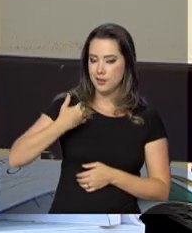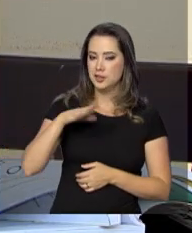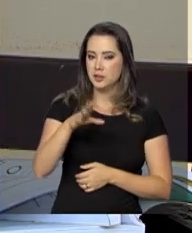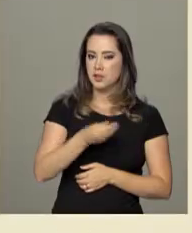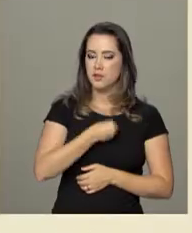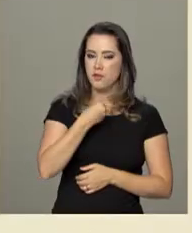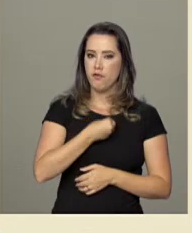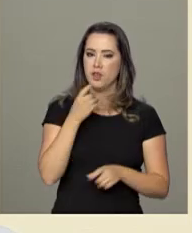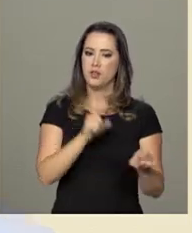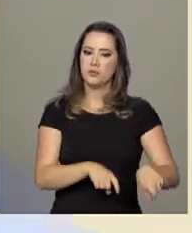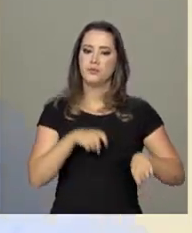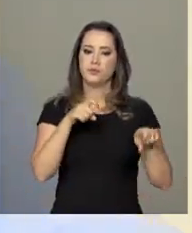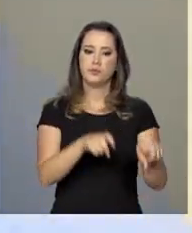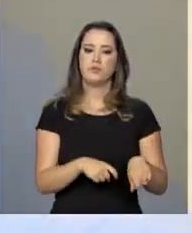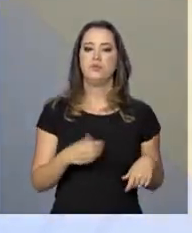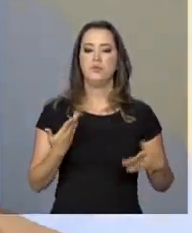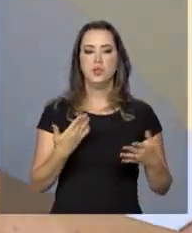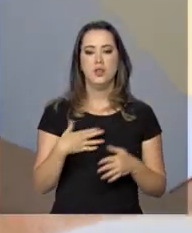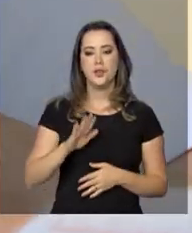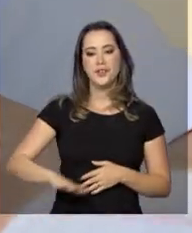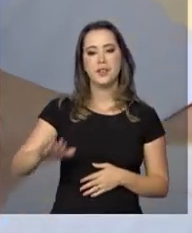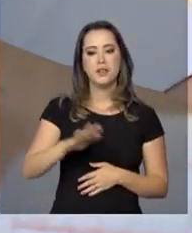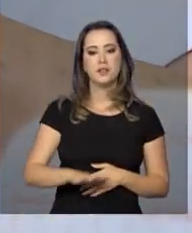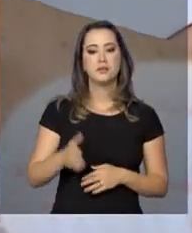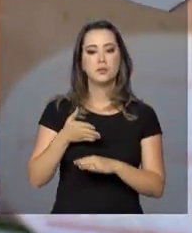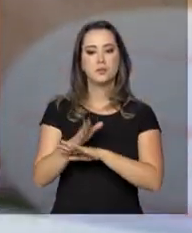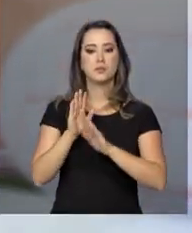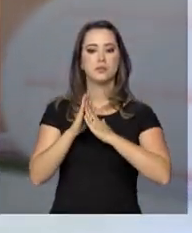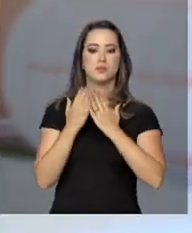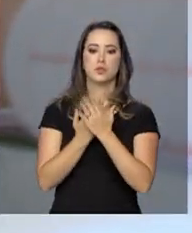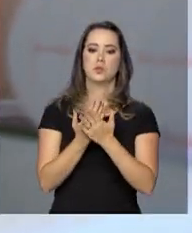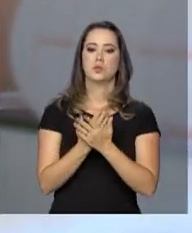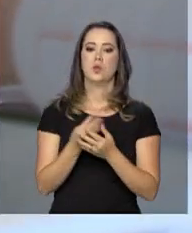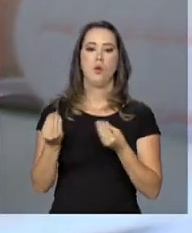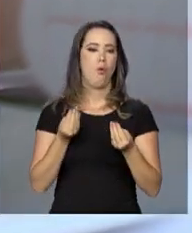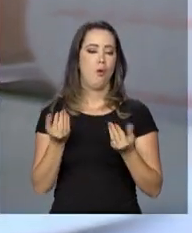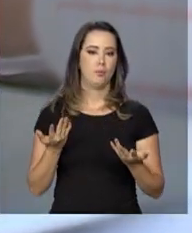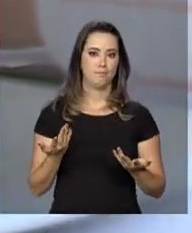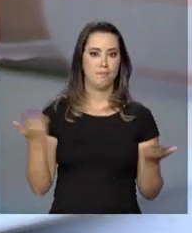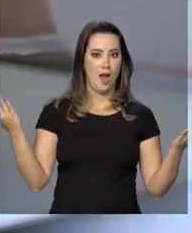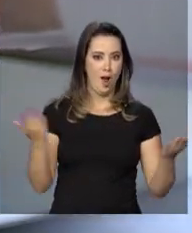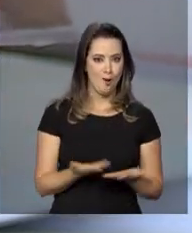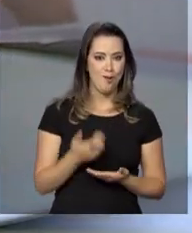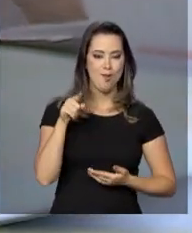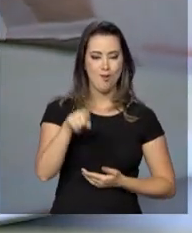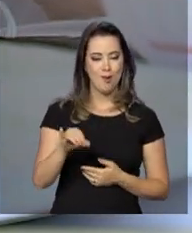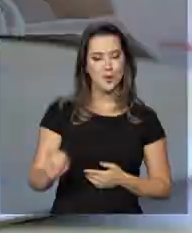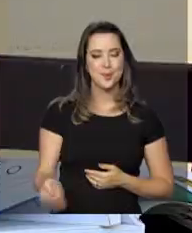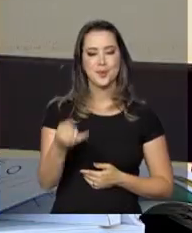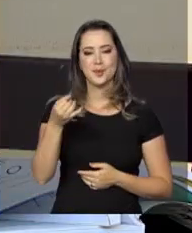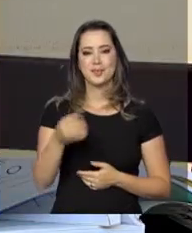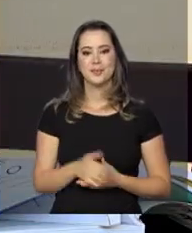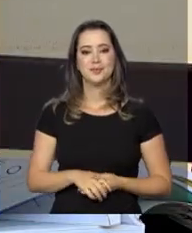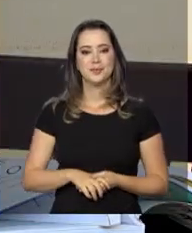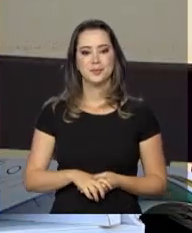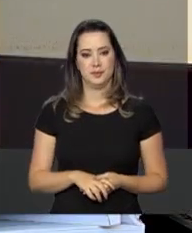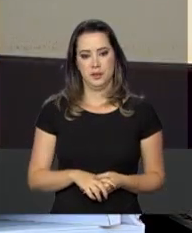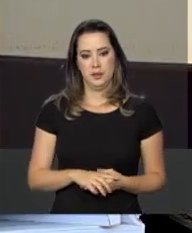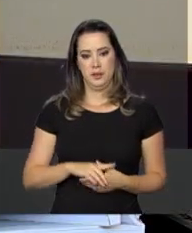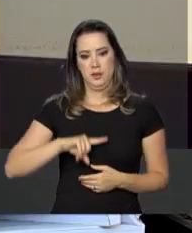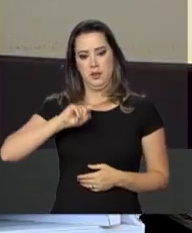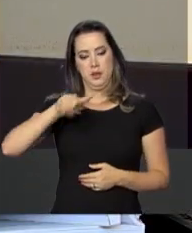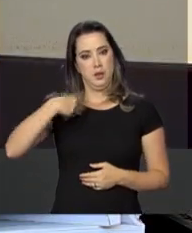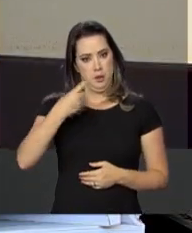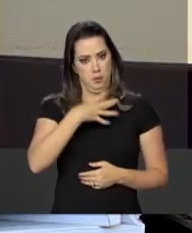na roça não deixou que ela, quando criança, frequentasse a escola. Mas agora, não desperdiça a chance. Depois dos meus